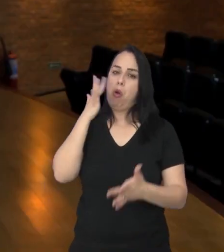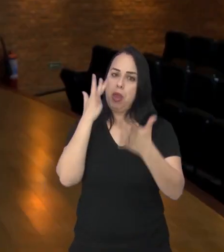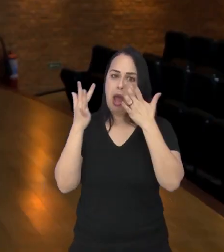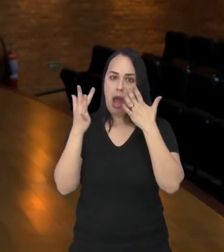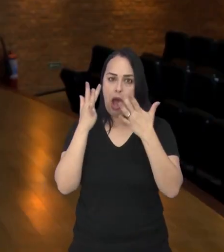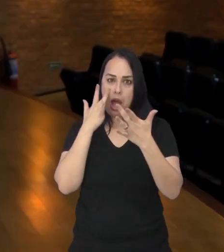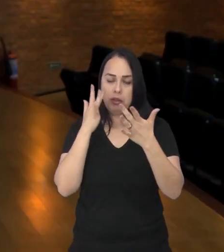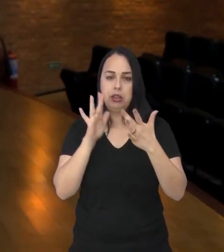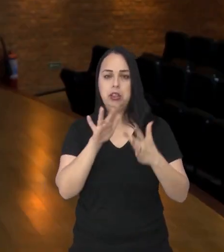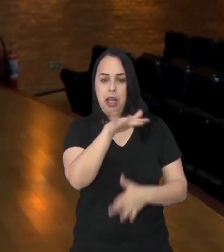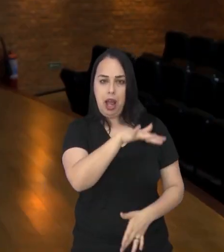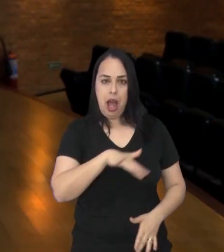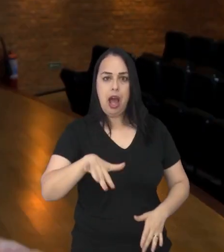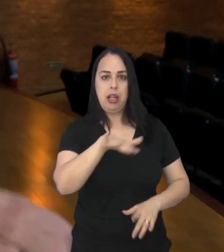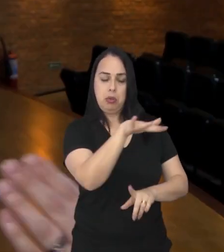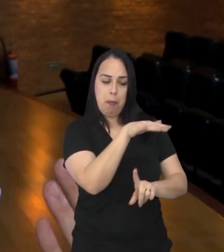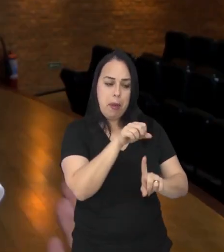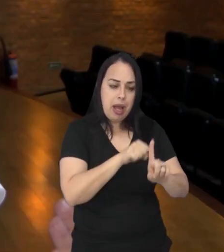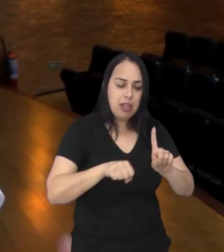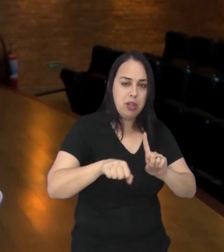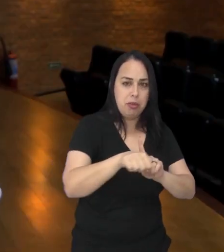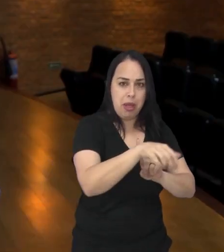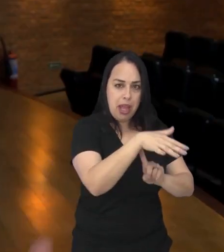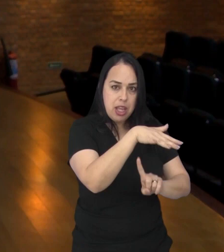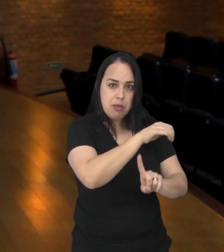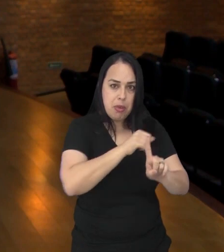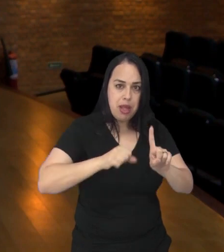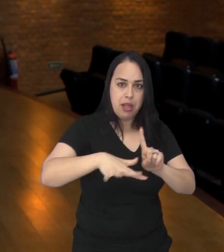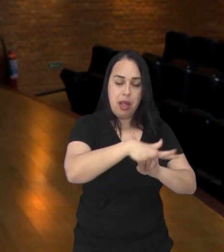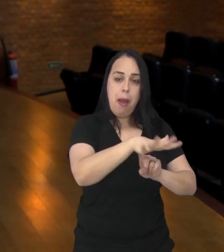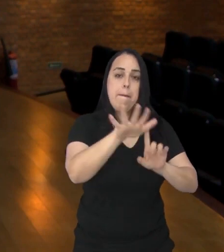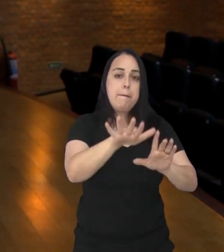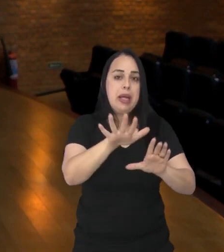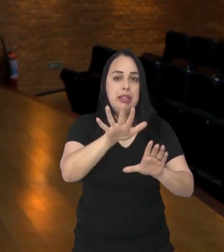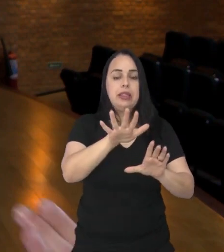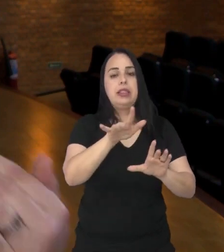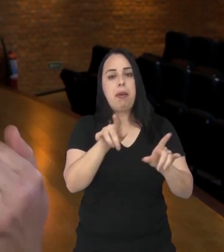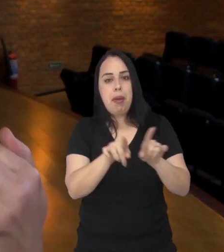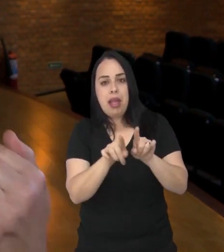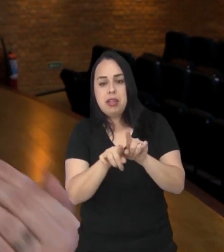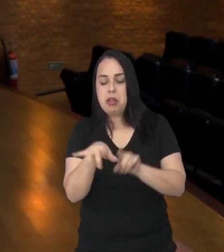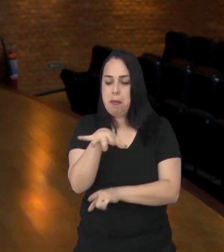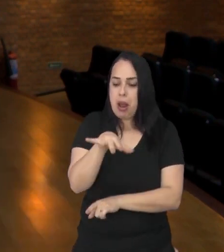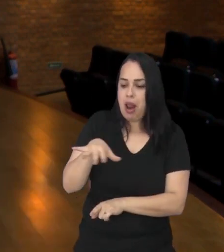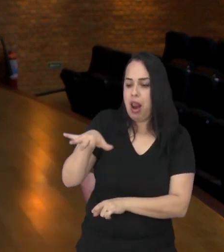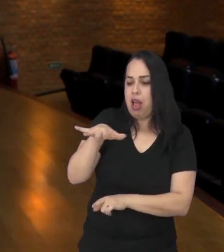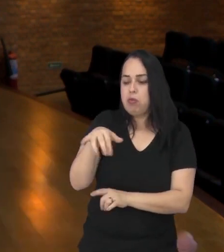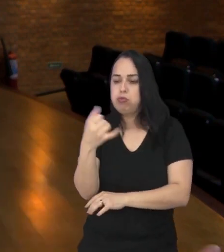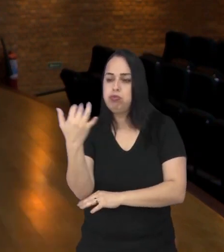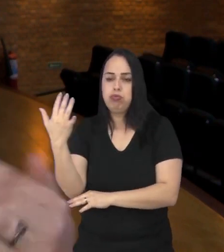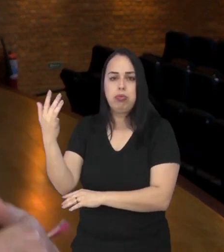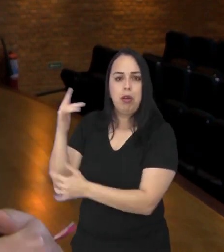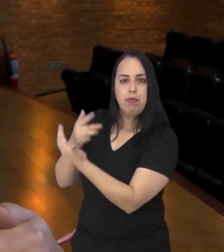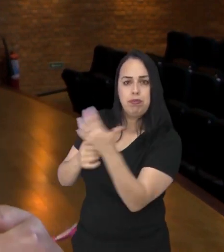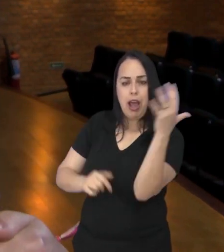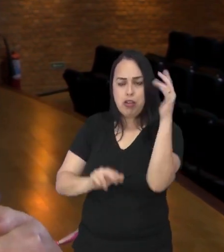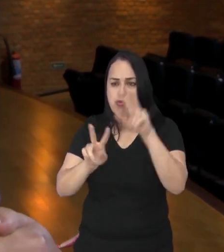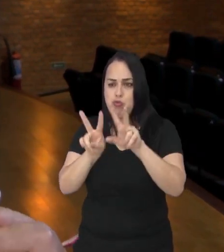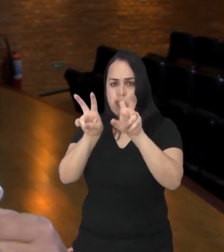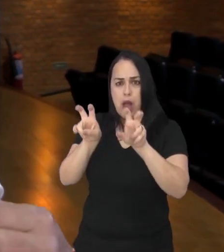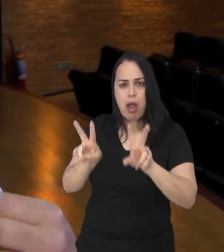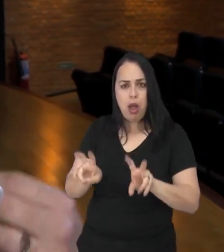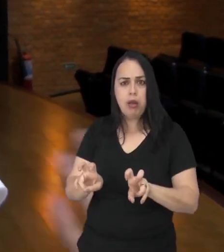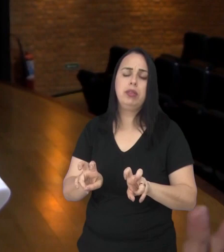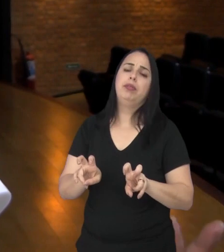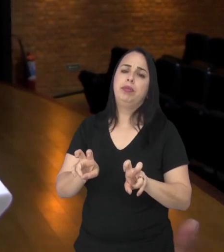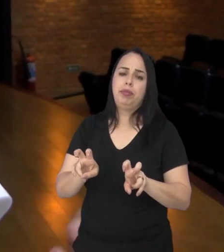várias camadas, então tem a temática do meio ambiente, né, da natureza, mas dentro disso a gente aprofundou para vários outros